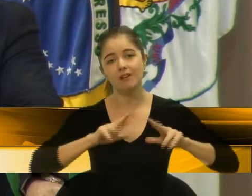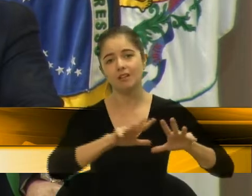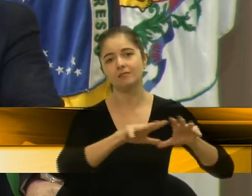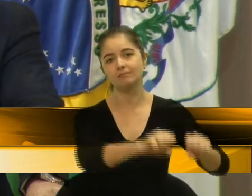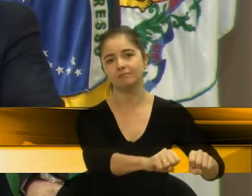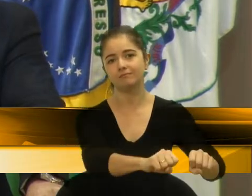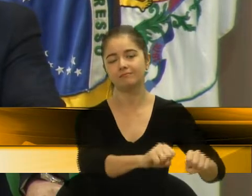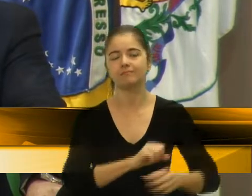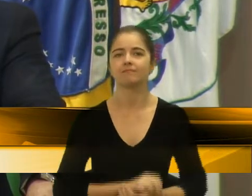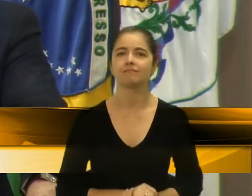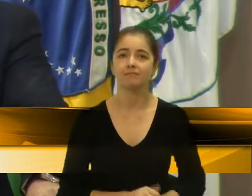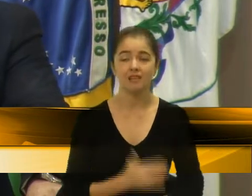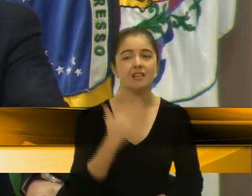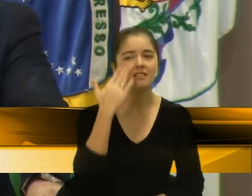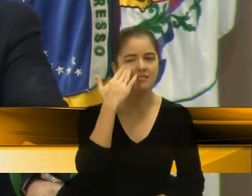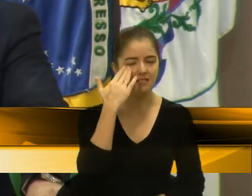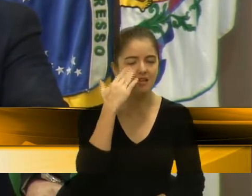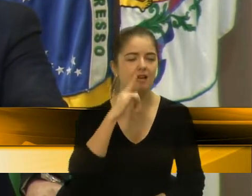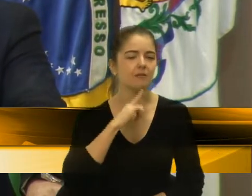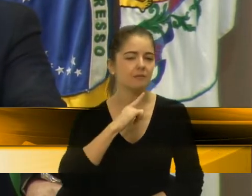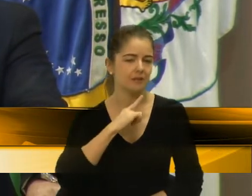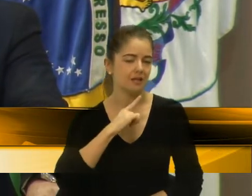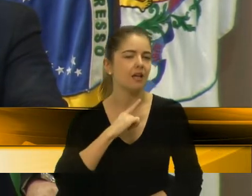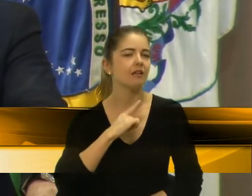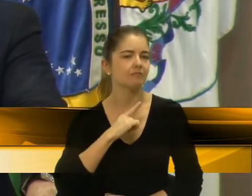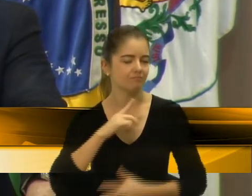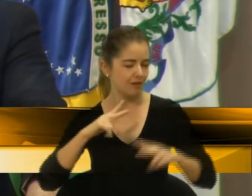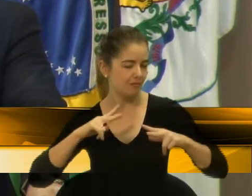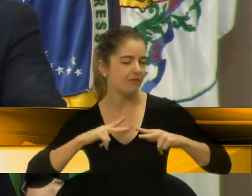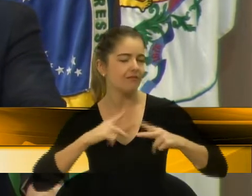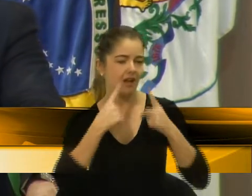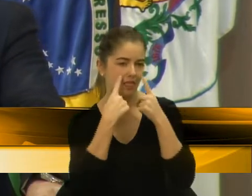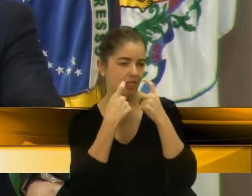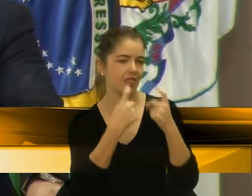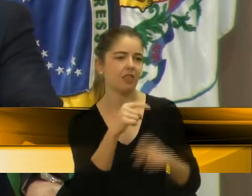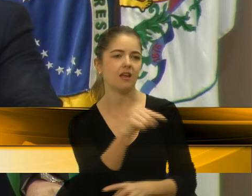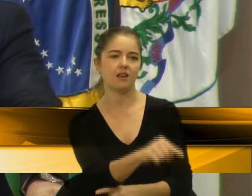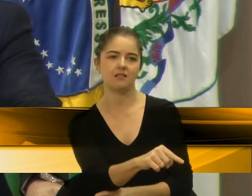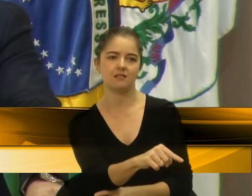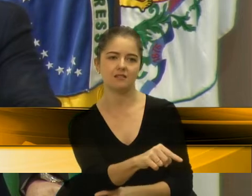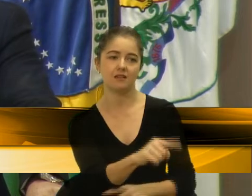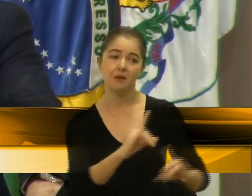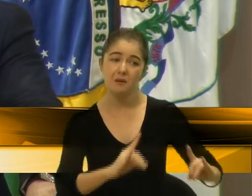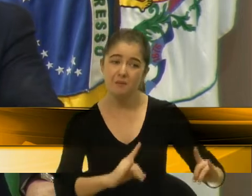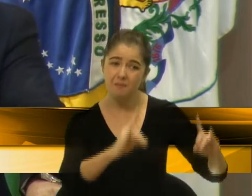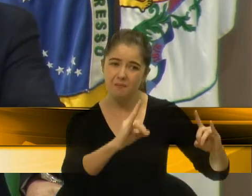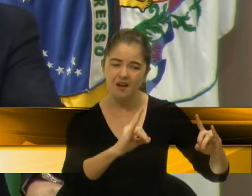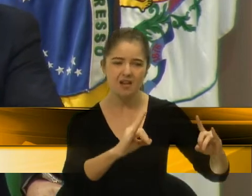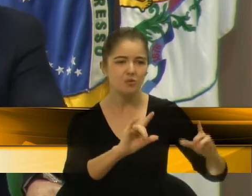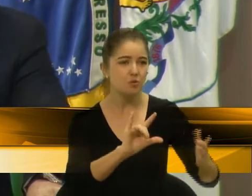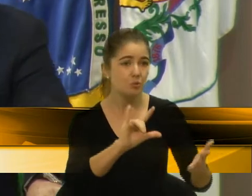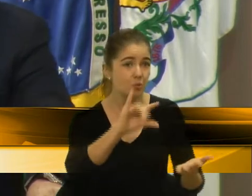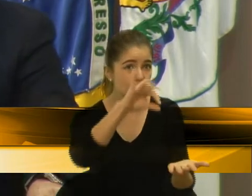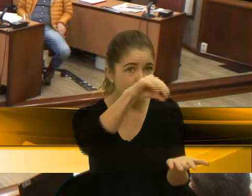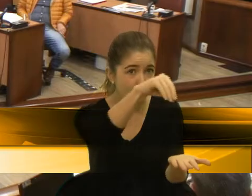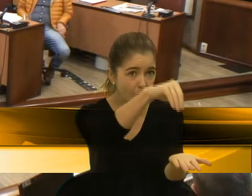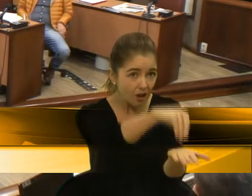gente sabe que tem grandes redes interessadas nesse prédio, que ele está extremamente bem localizado na cidade de Caxias do Sul. Vereador